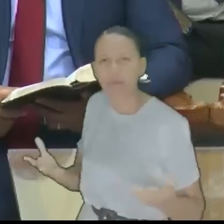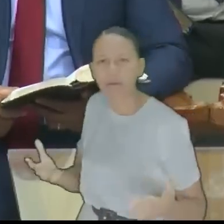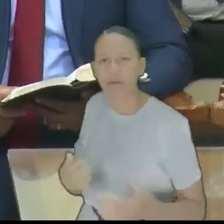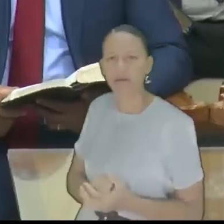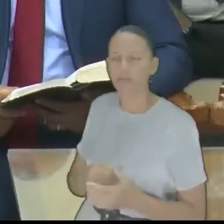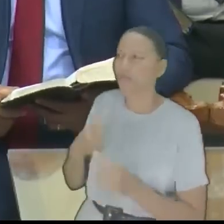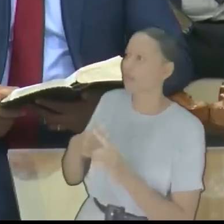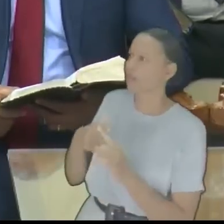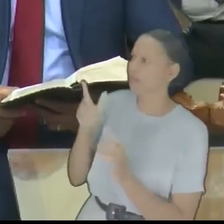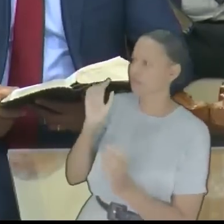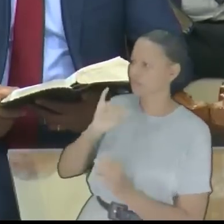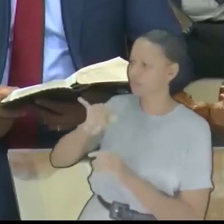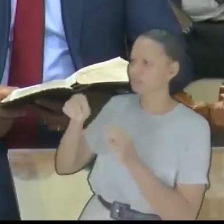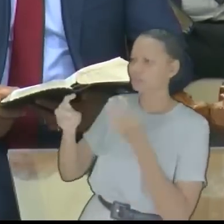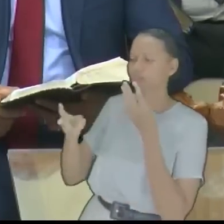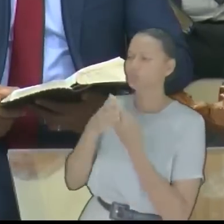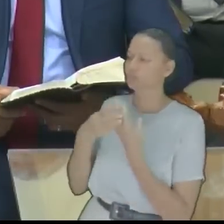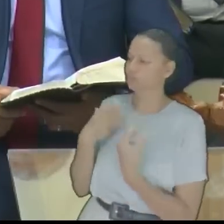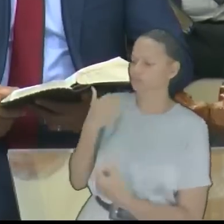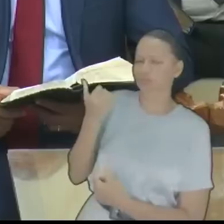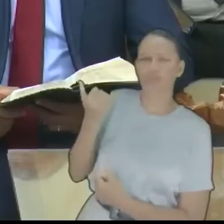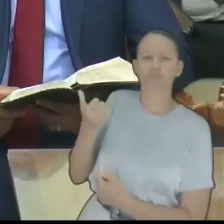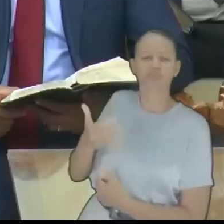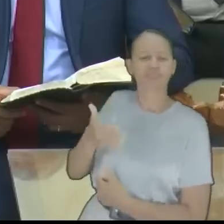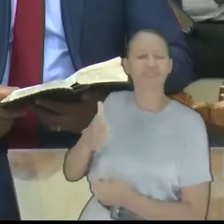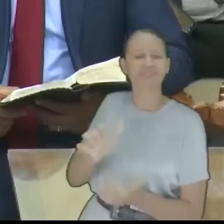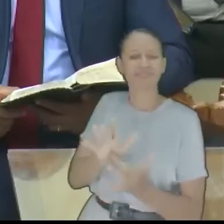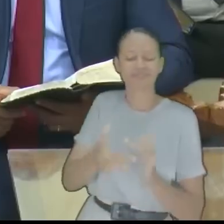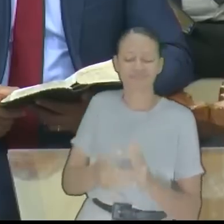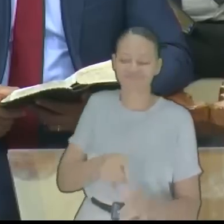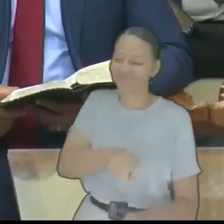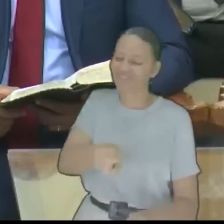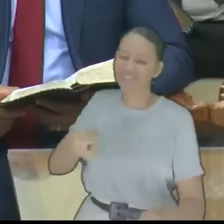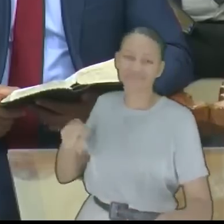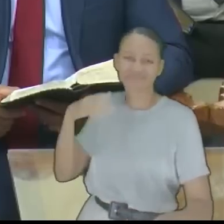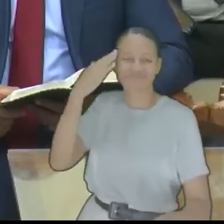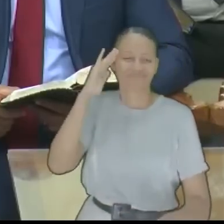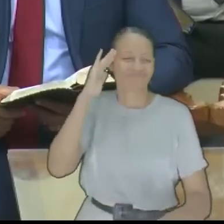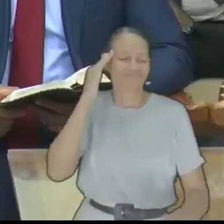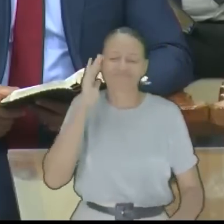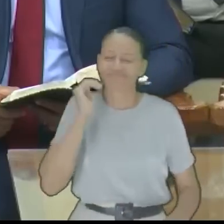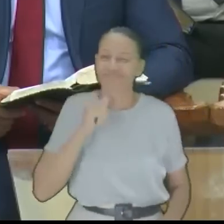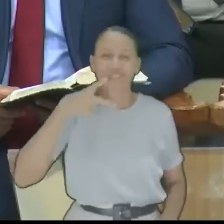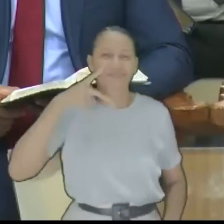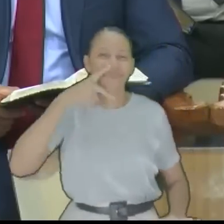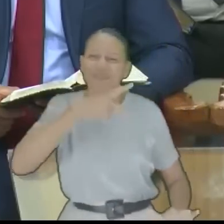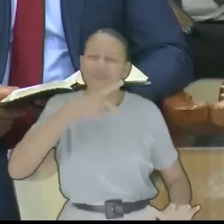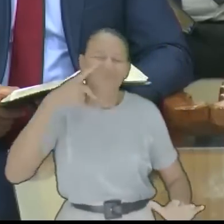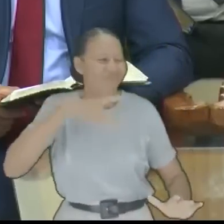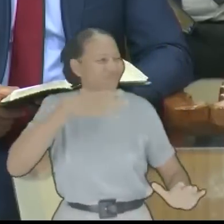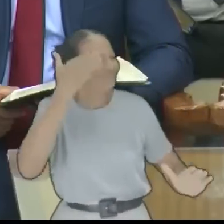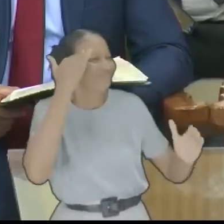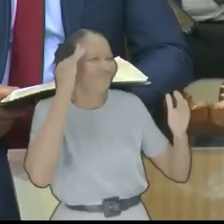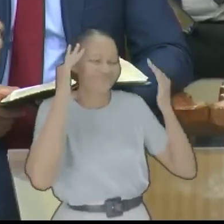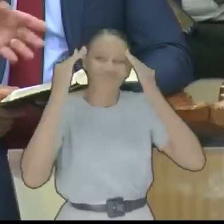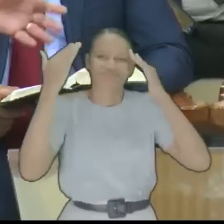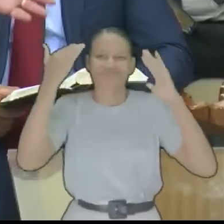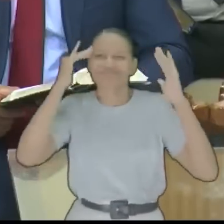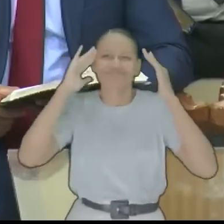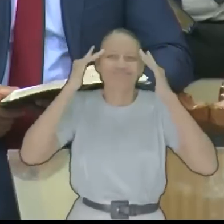judeus rejeitaram a Jesus? Porque eles não entendiam as profecias. Eles pensavam